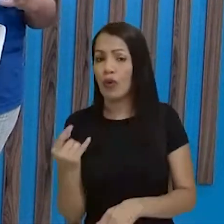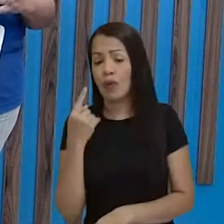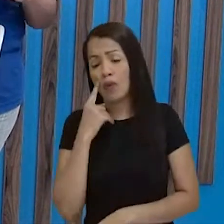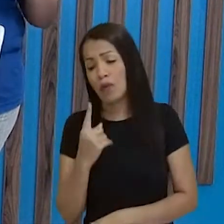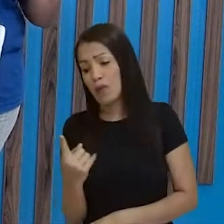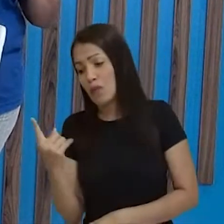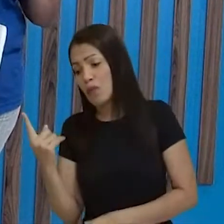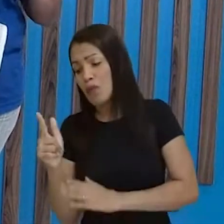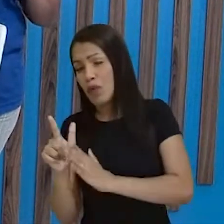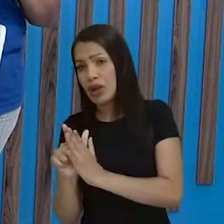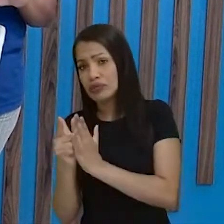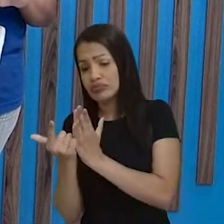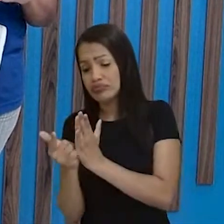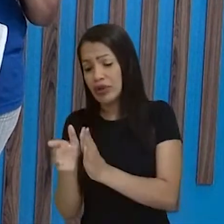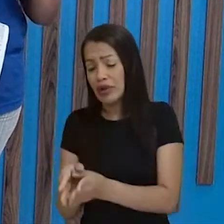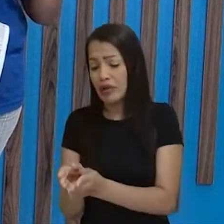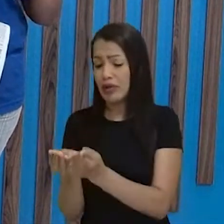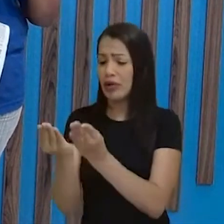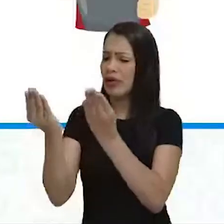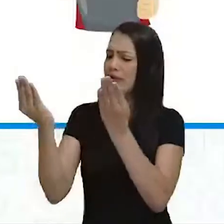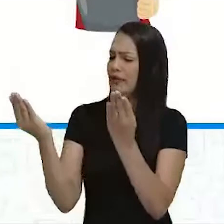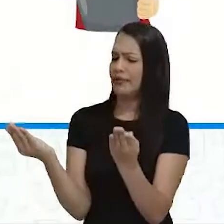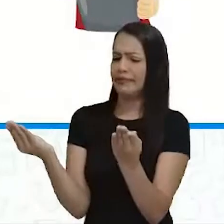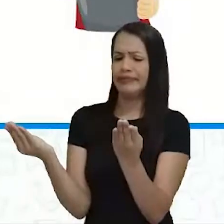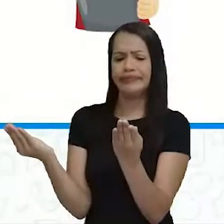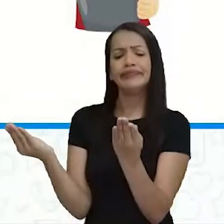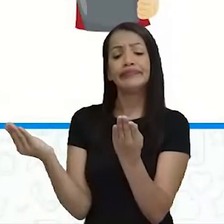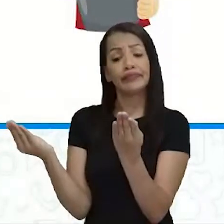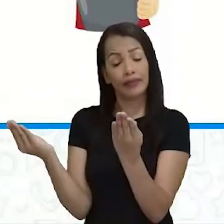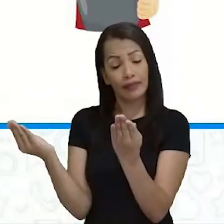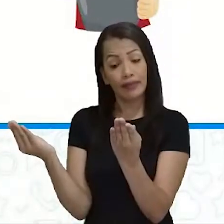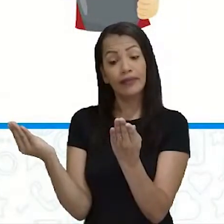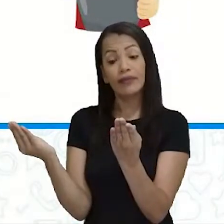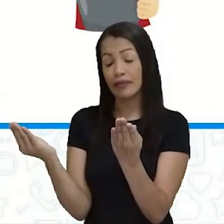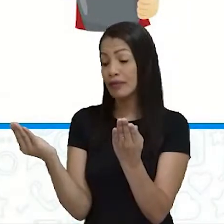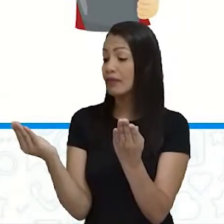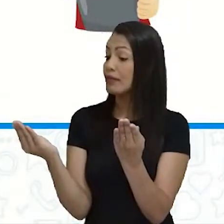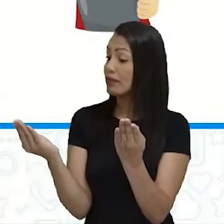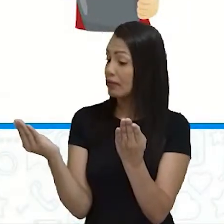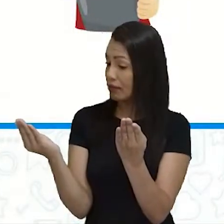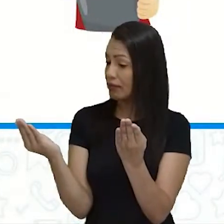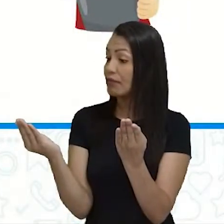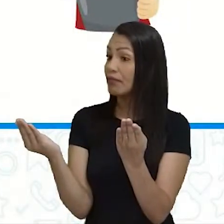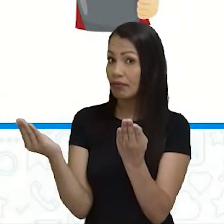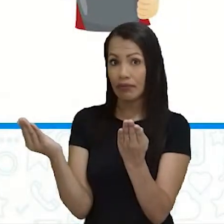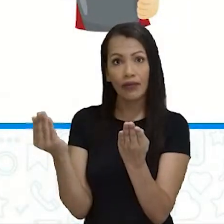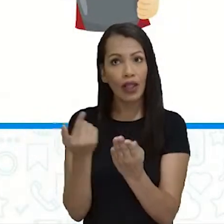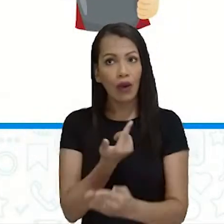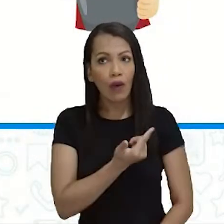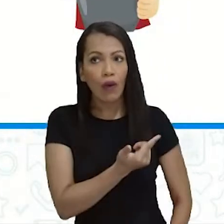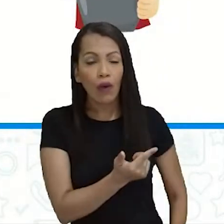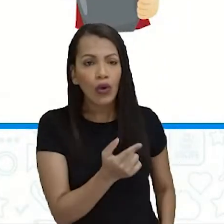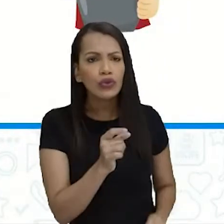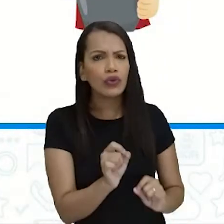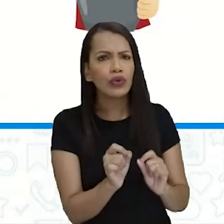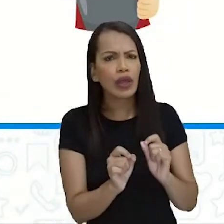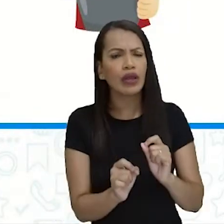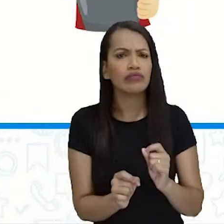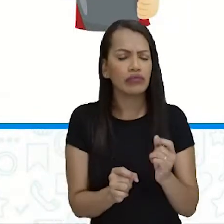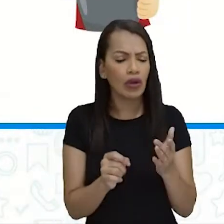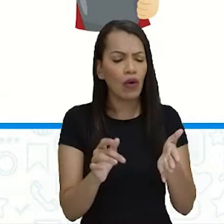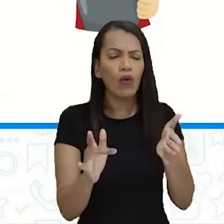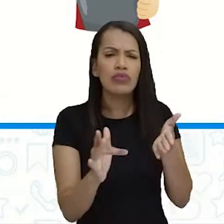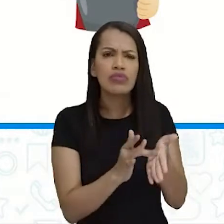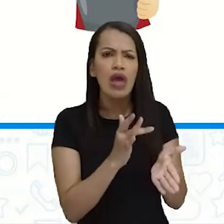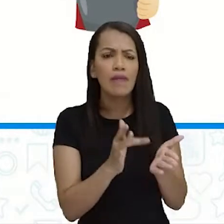o jornal, observe aí na tela, alguém está lendo o jornal, isso. Outro está lendo pelo